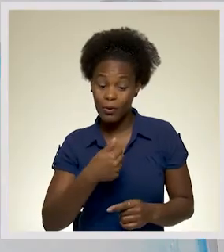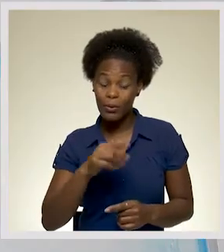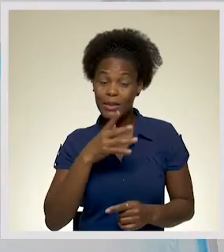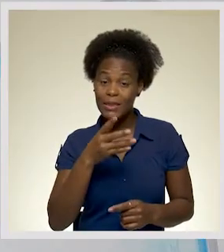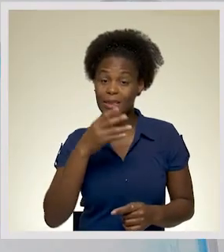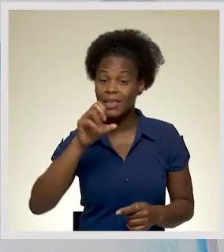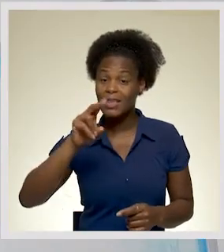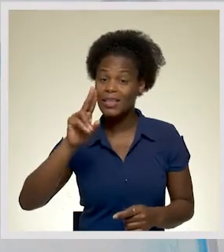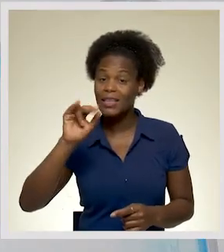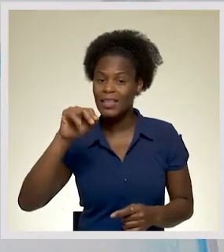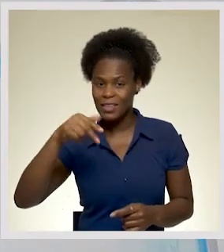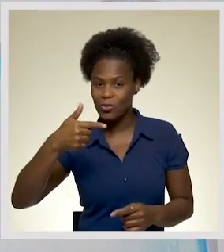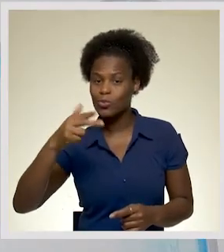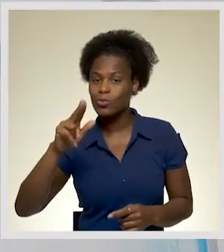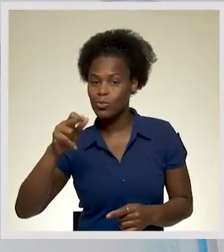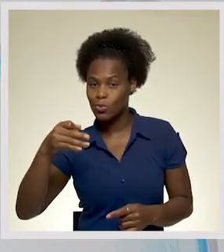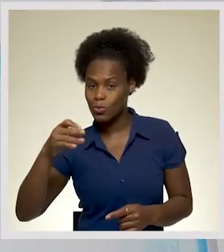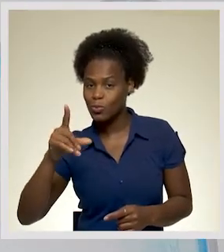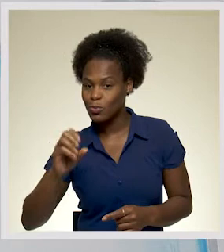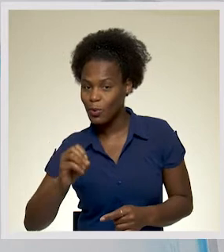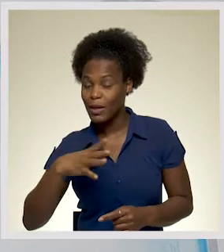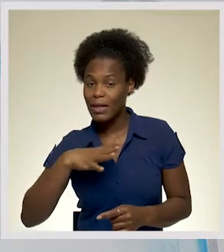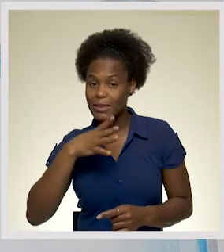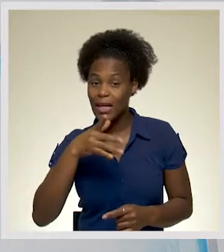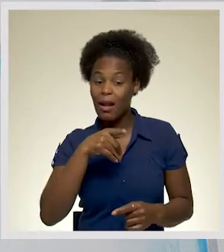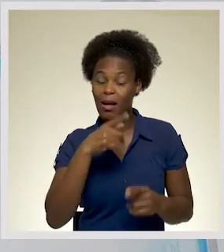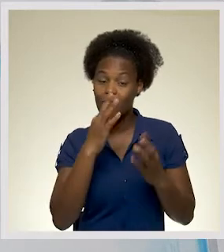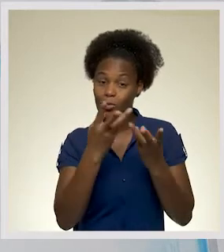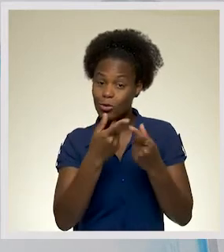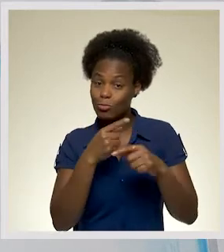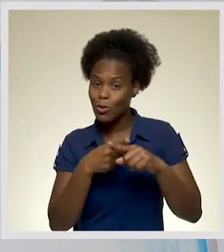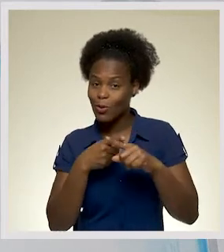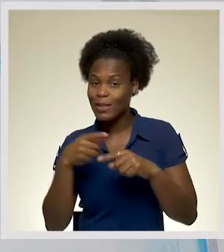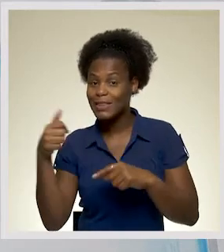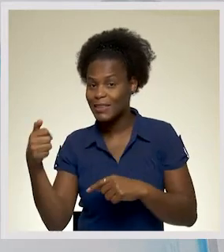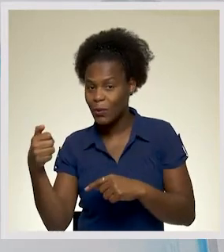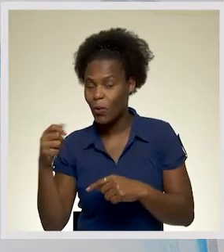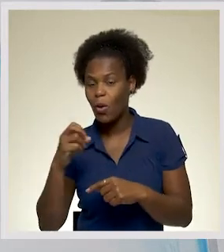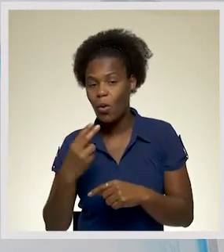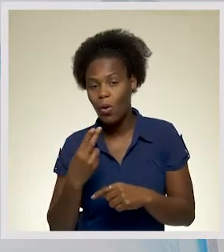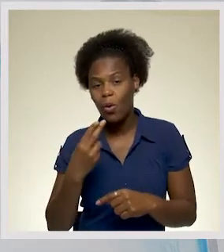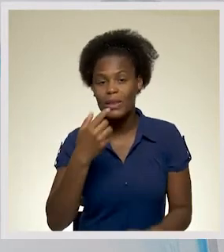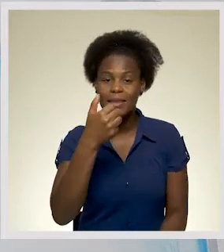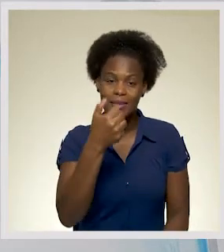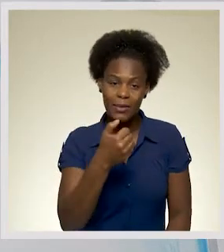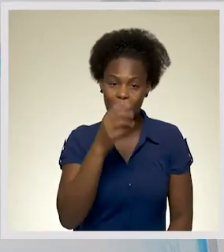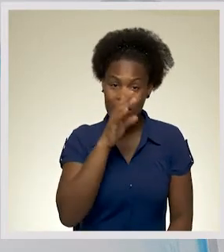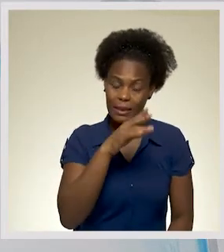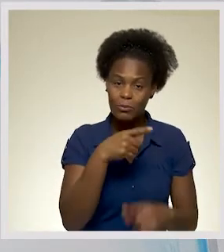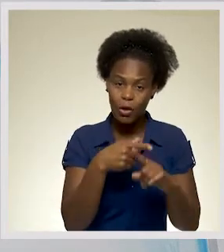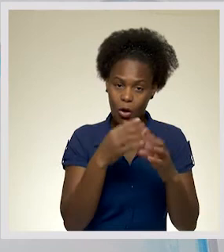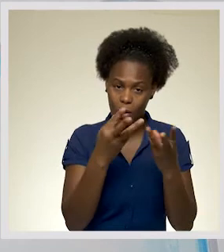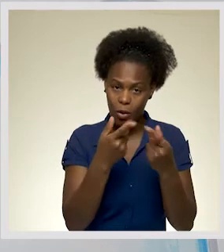quíntuplo, quer dizer que ali multiplicamos por 5, ou então o 5 se multiplica